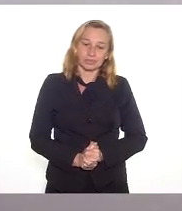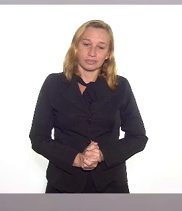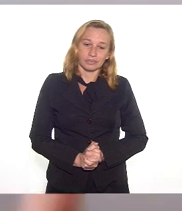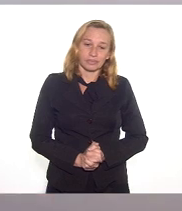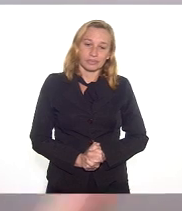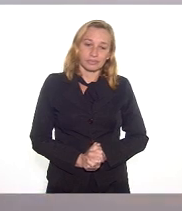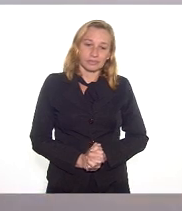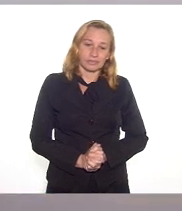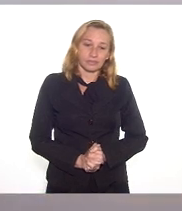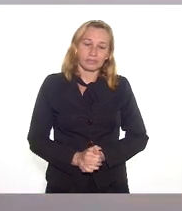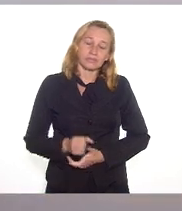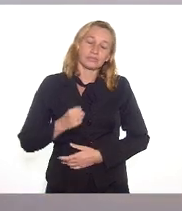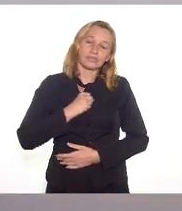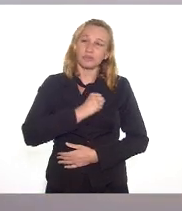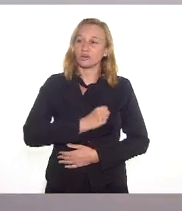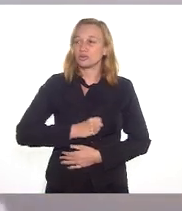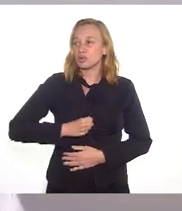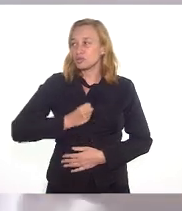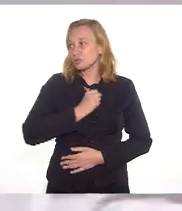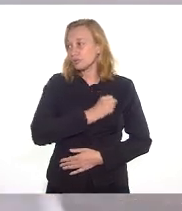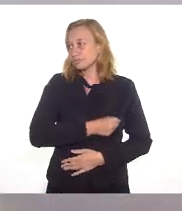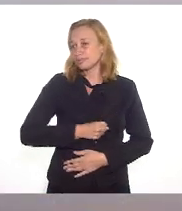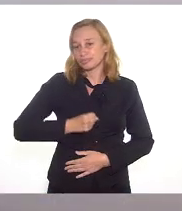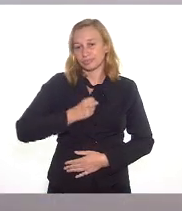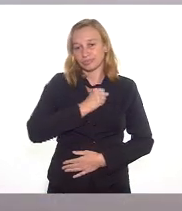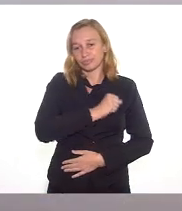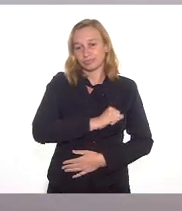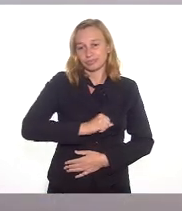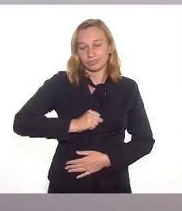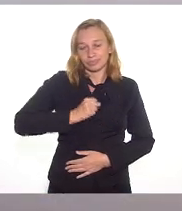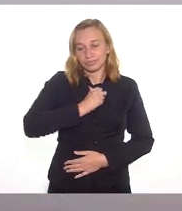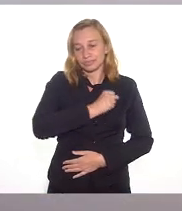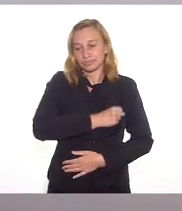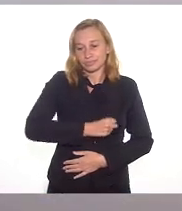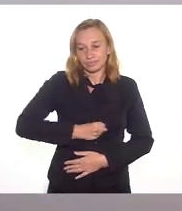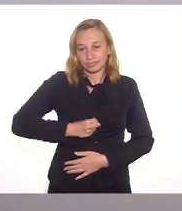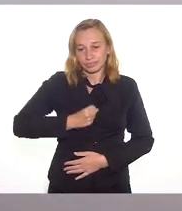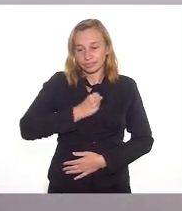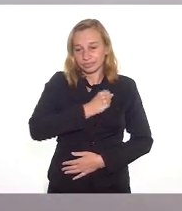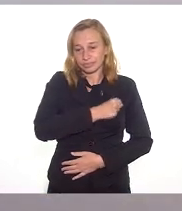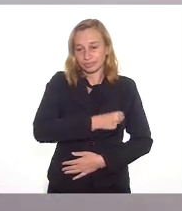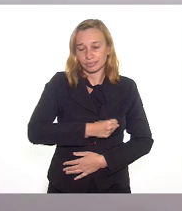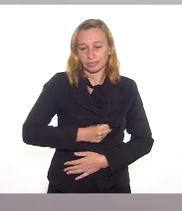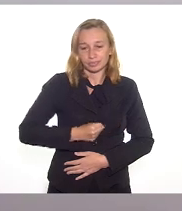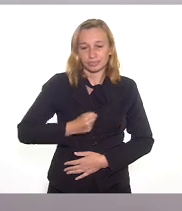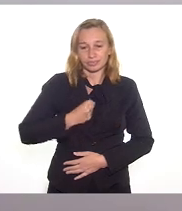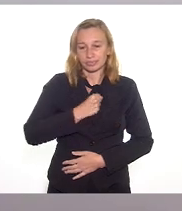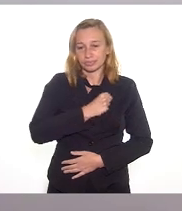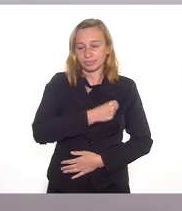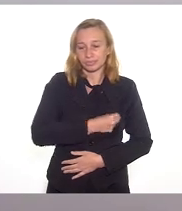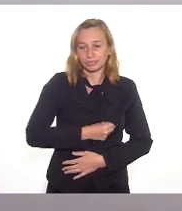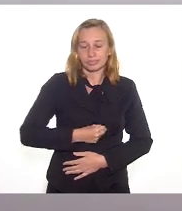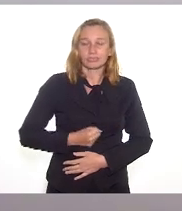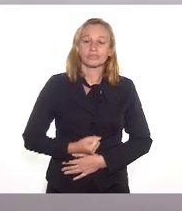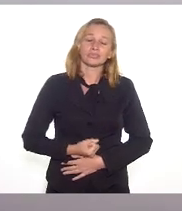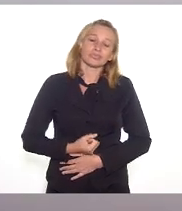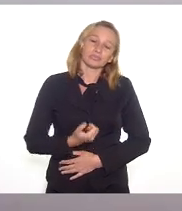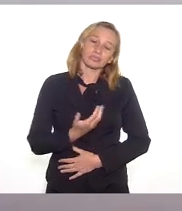da saudade que toma conta de todos nós pelo falecimento do